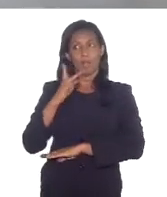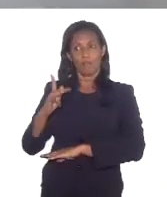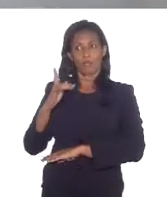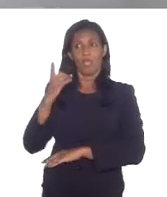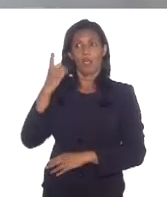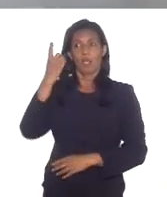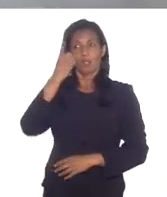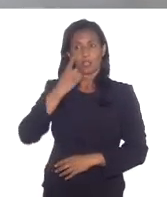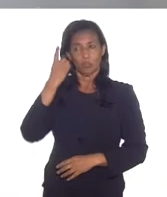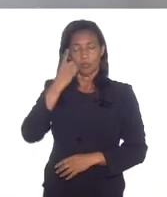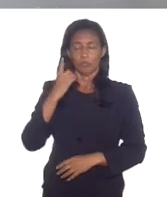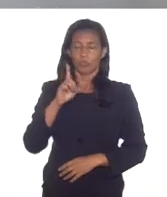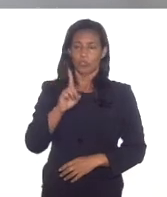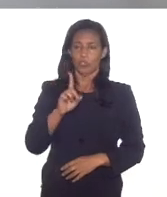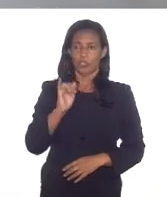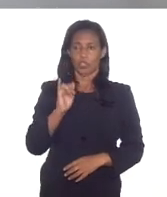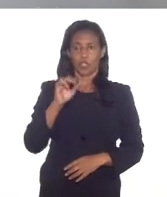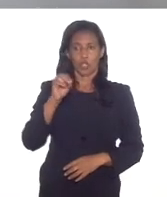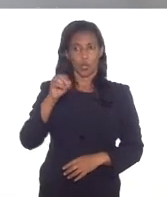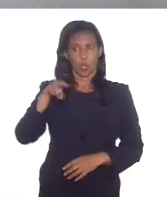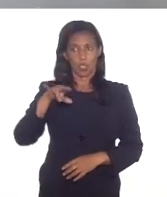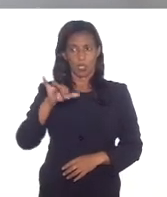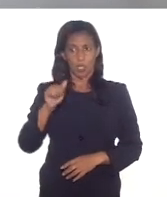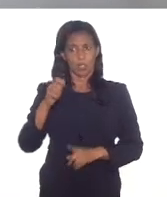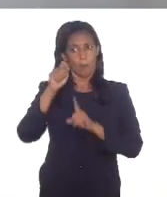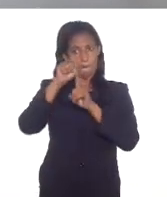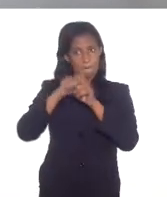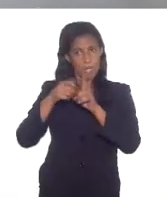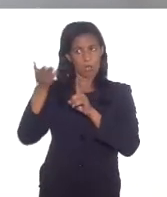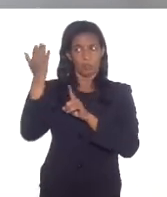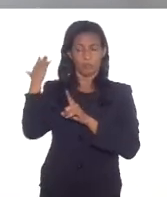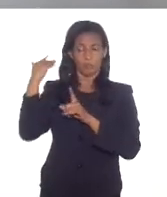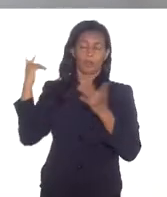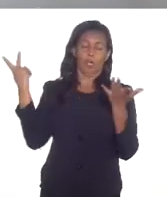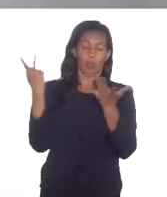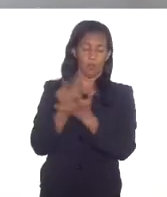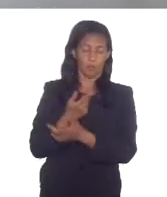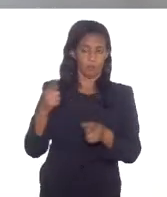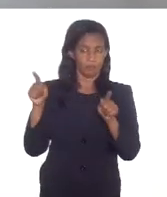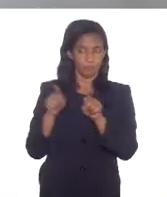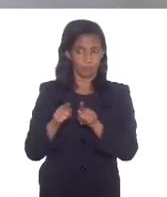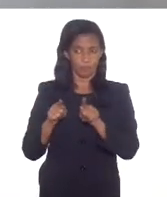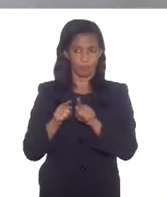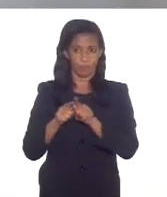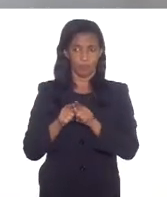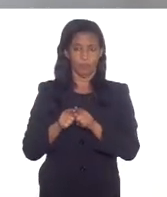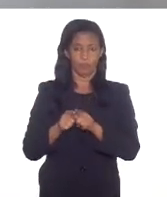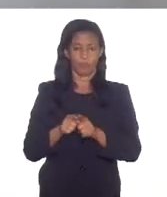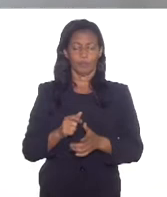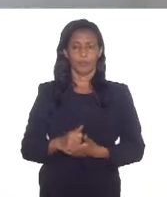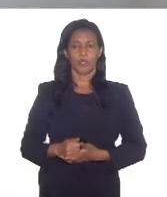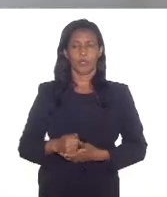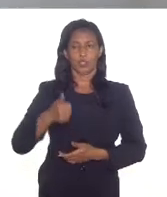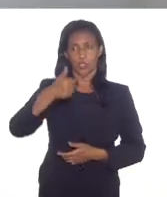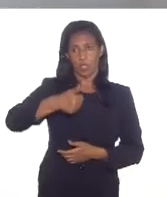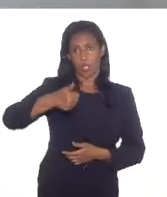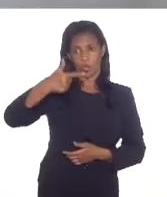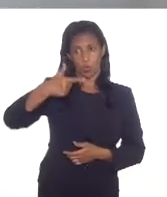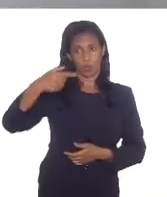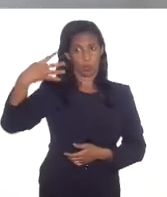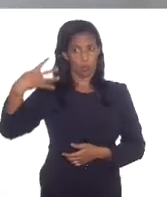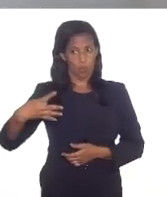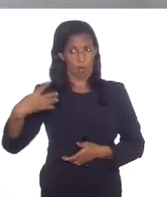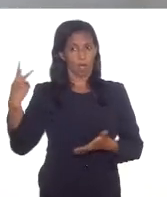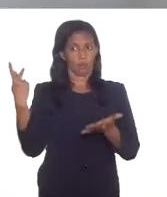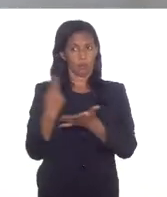aconteceram também no mês passado, né? Em 12/4, com o avião da Embraer 195,